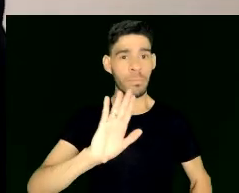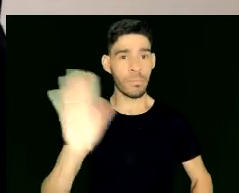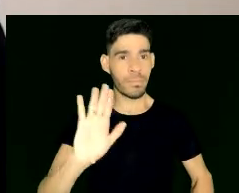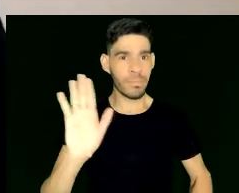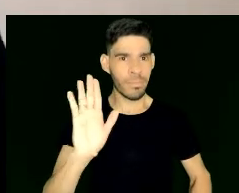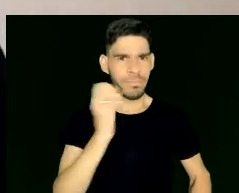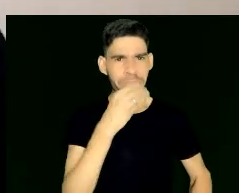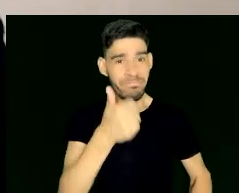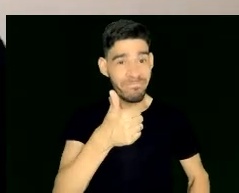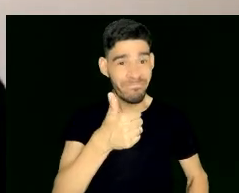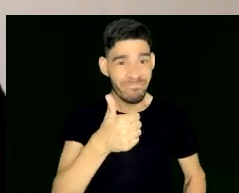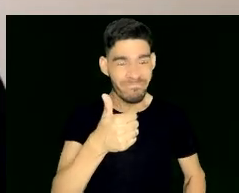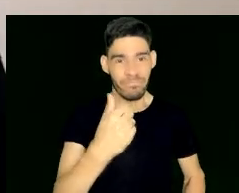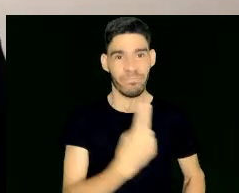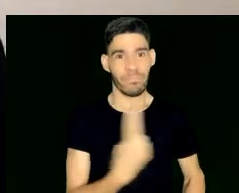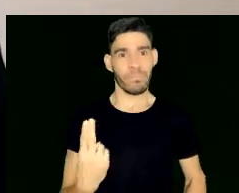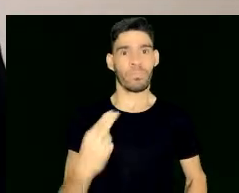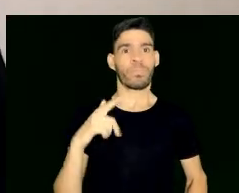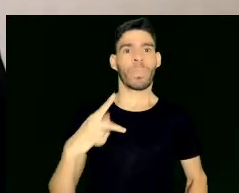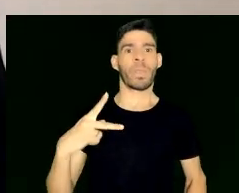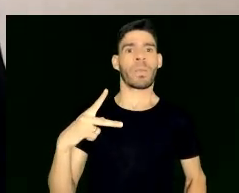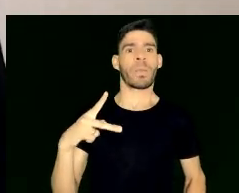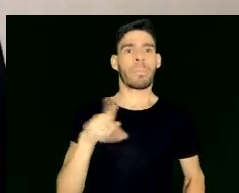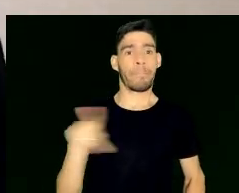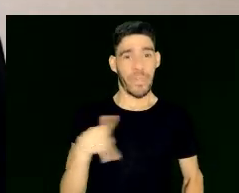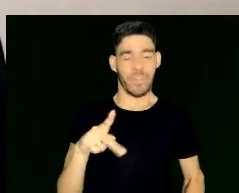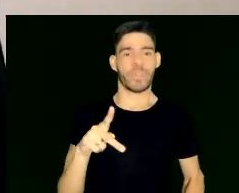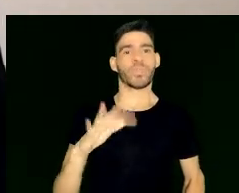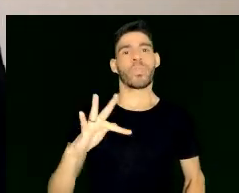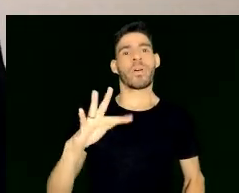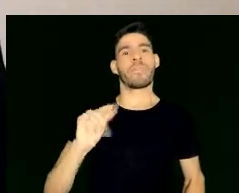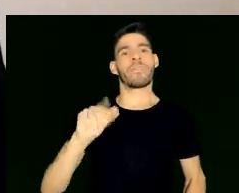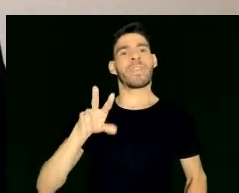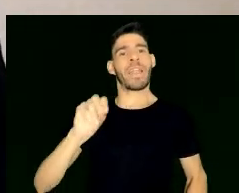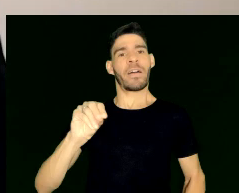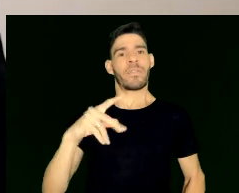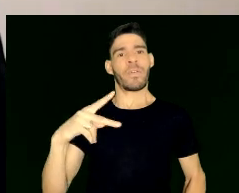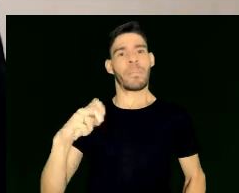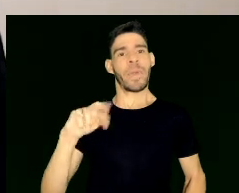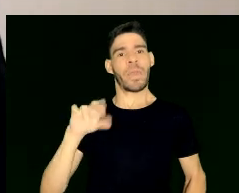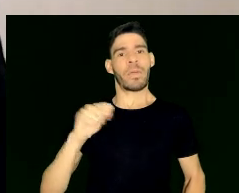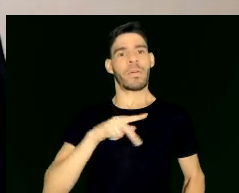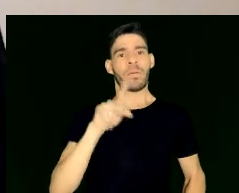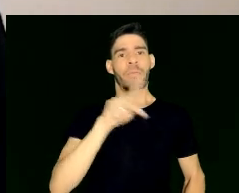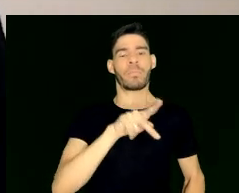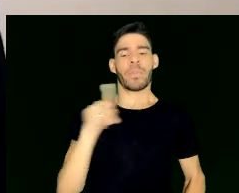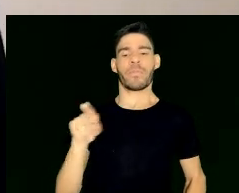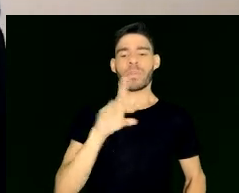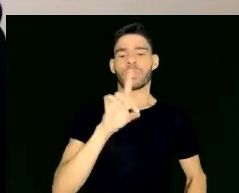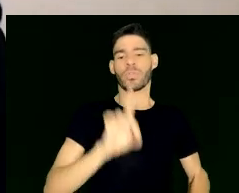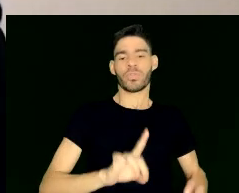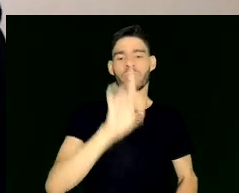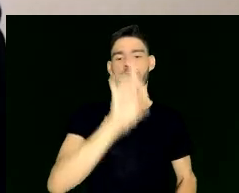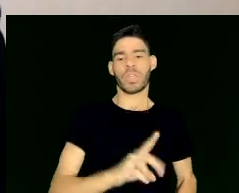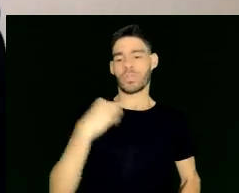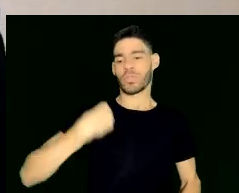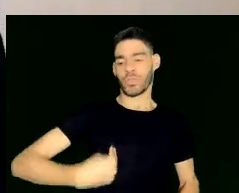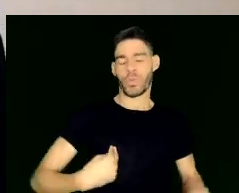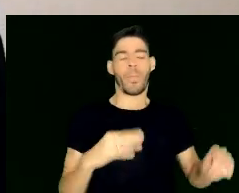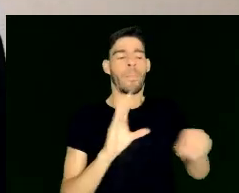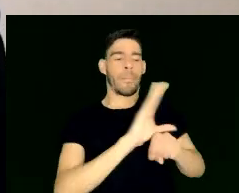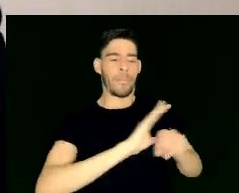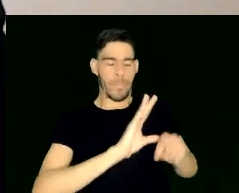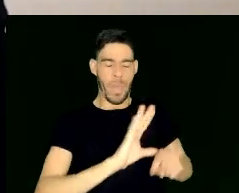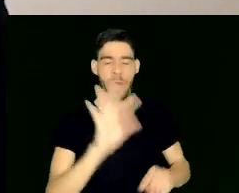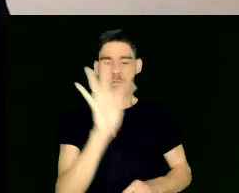Olá, como vai? Tudo bem? Eu sou o professor Flávio de Lambastos Pereira, sou professor de Direitos Humanos e Direito